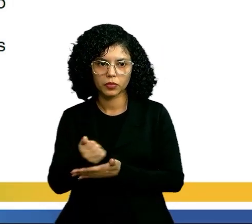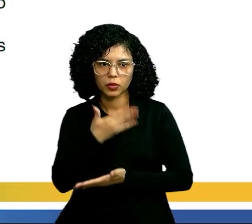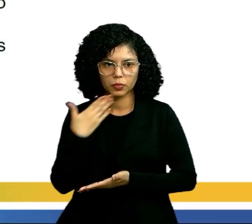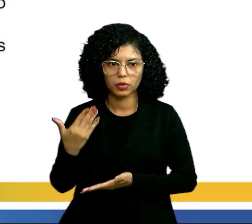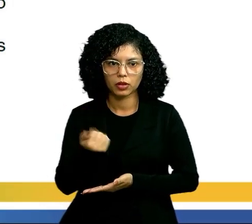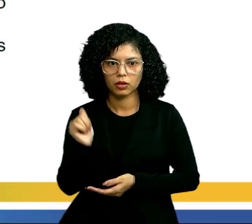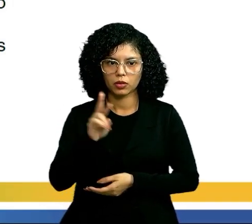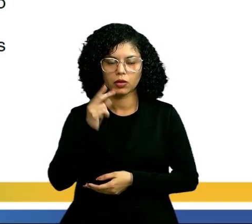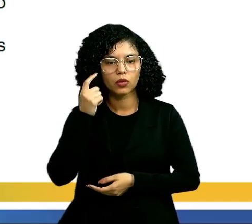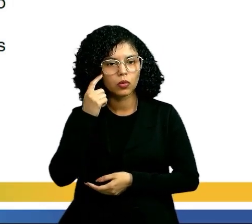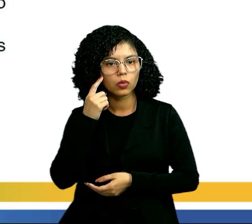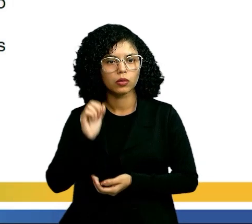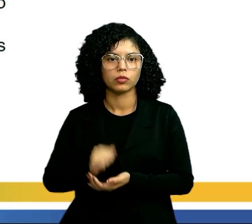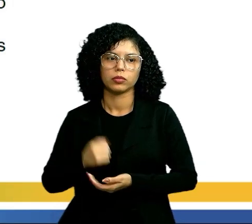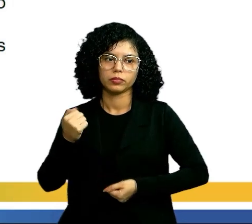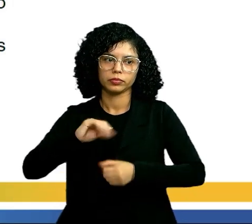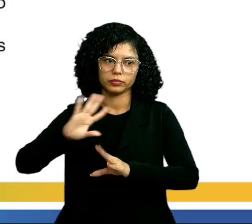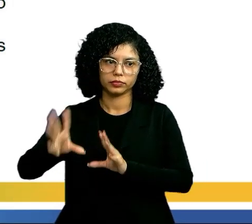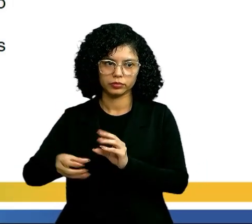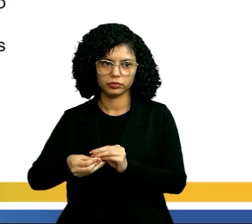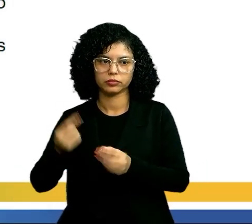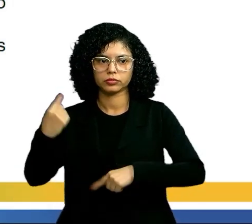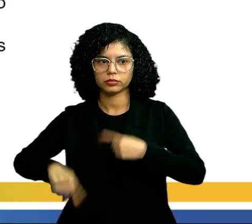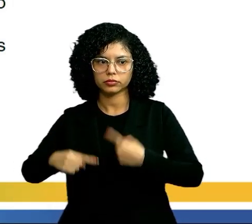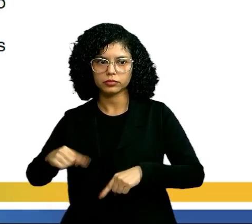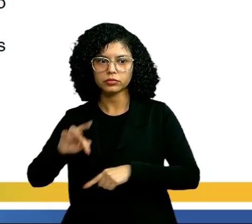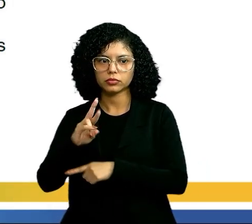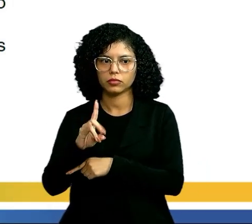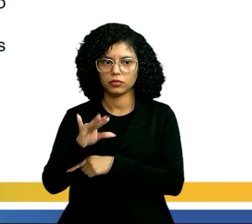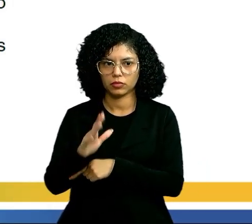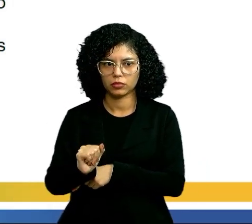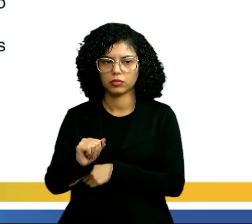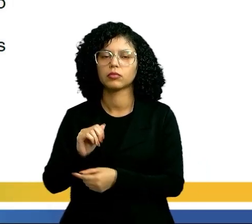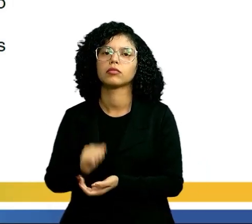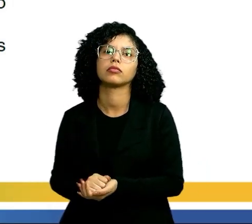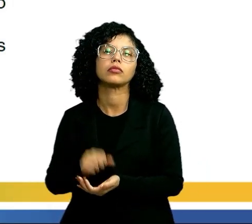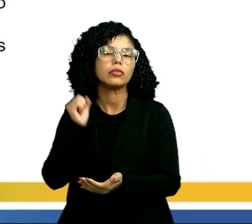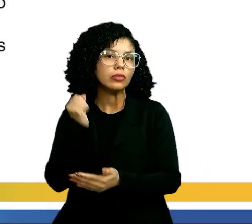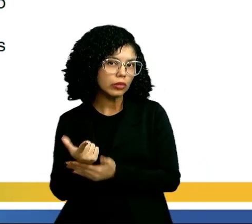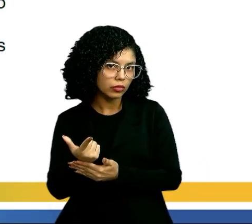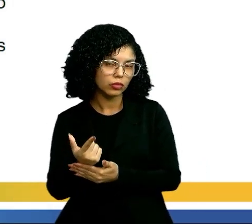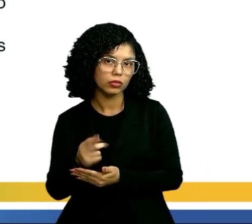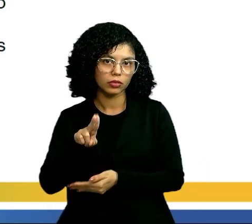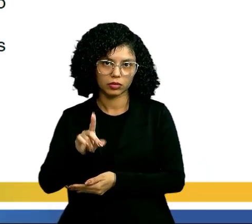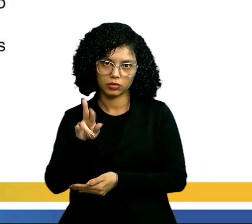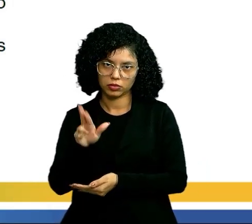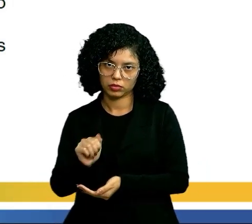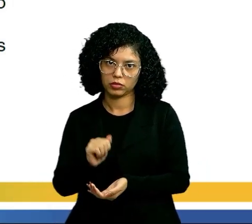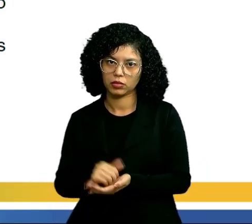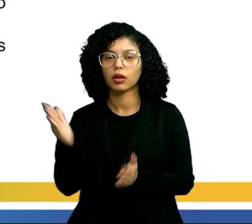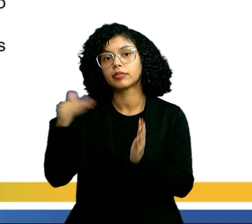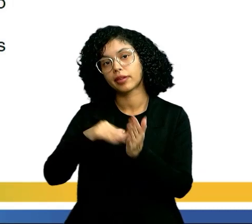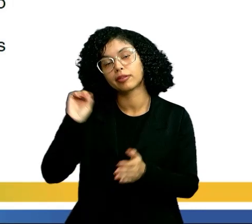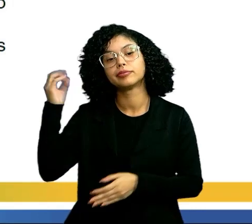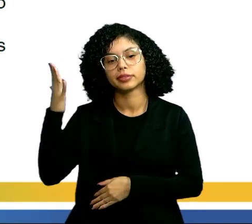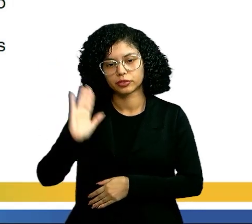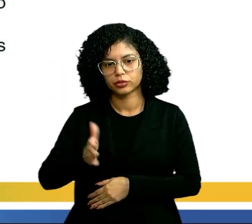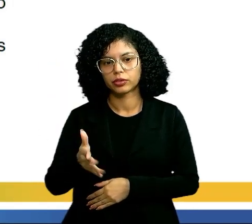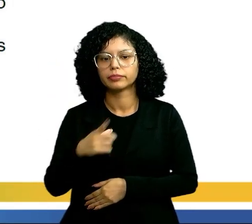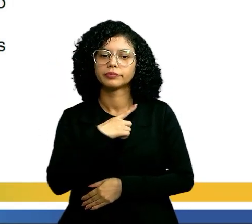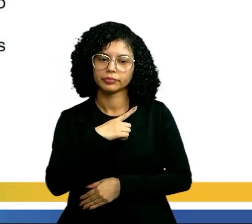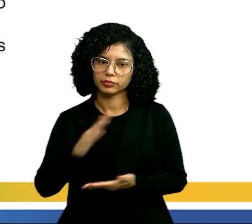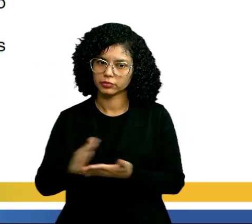soluções para o uso racional do automóvel, implantando políticas como rodízios e pedágios urbanos. Isso até já acontece, né? Em